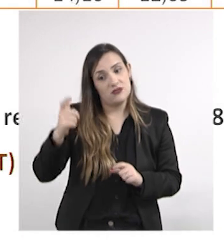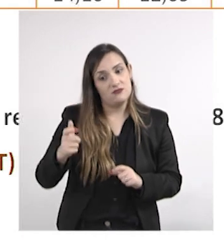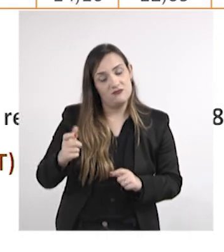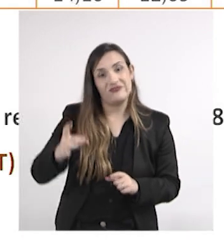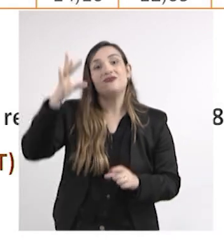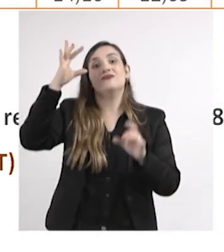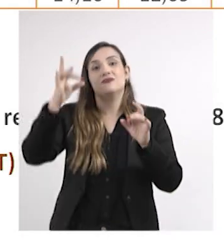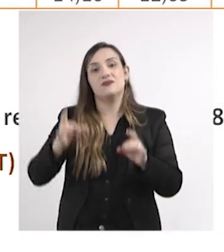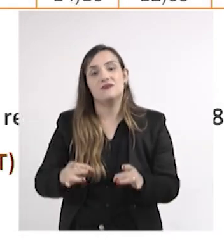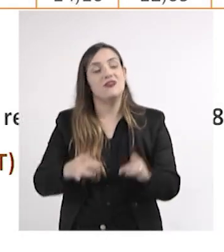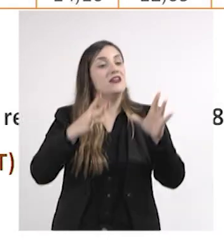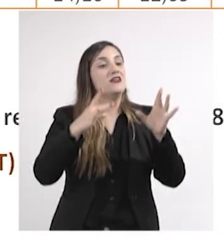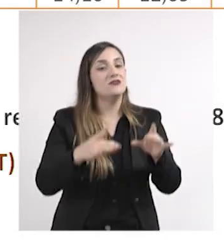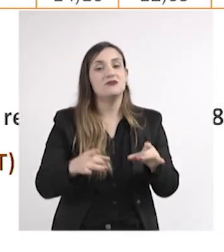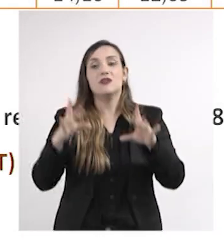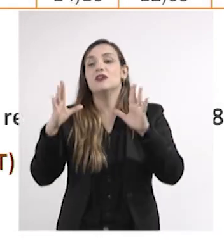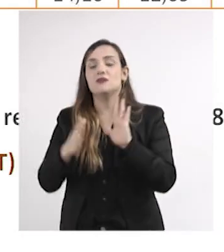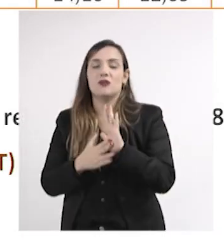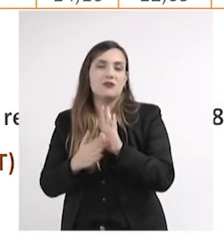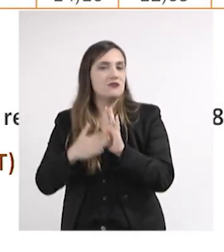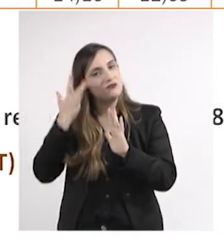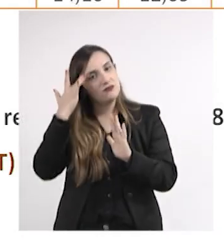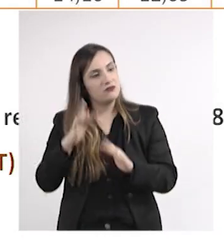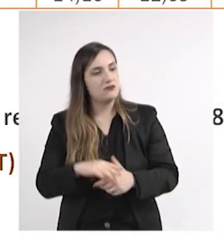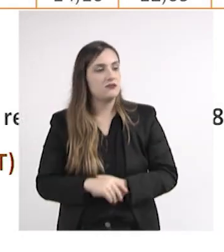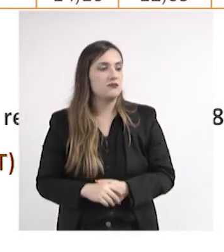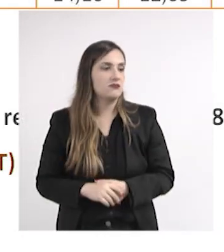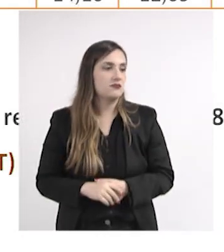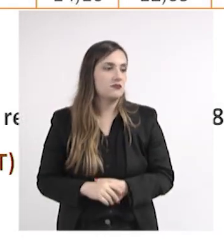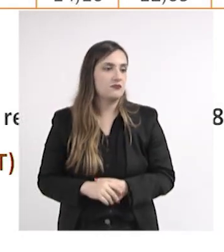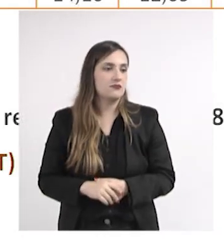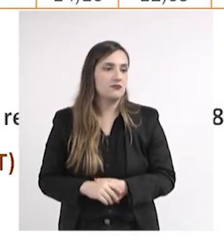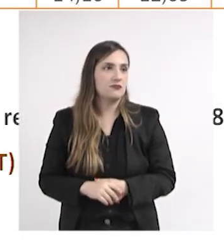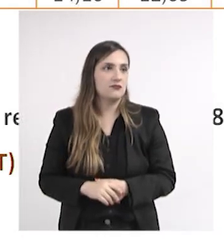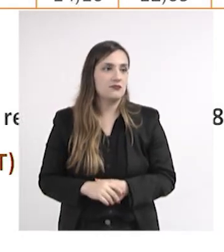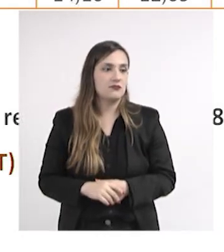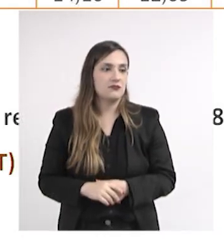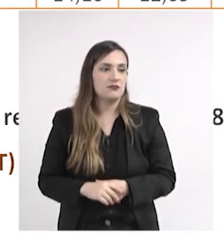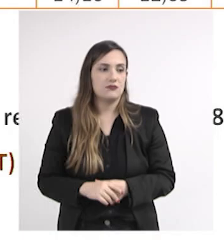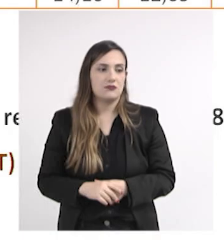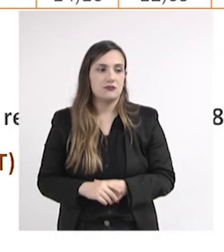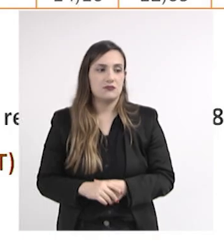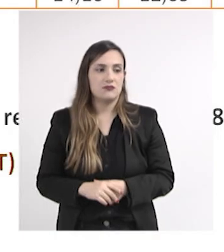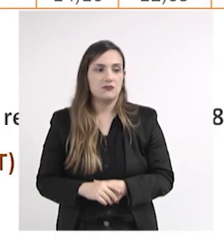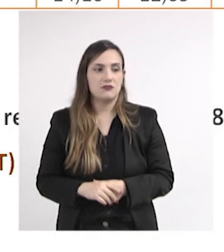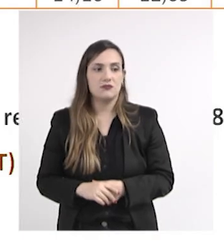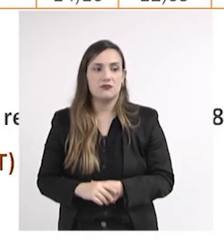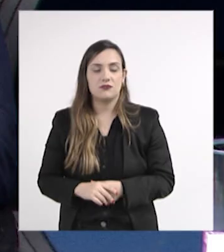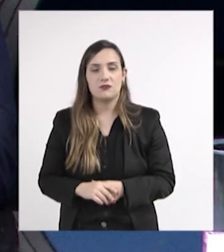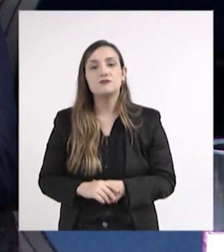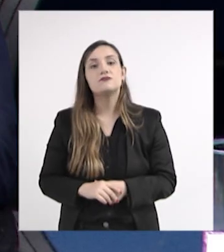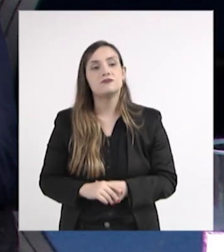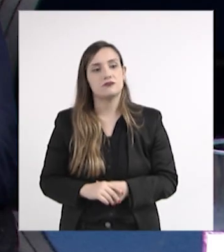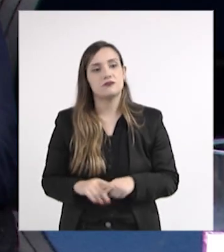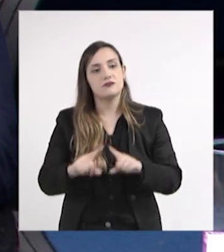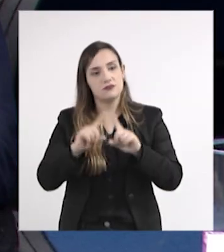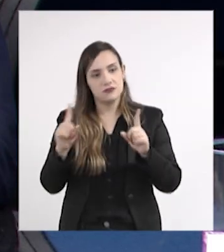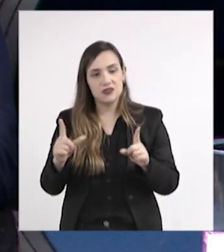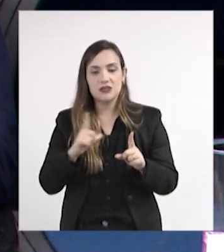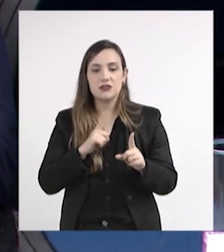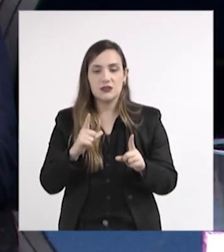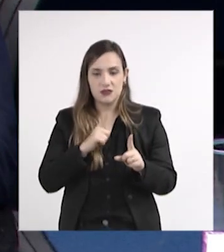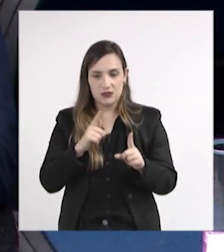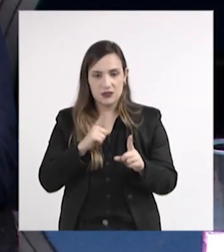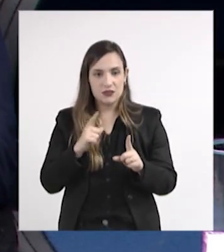propostas são desconhecidas neste momento, mas a nossa expectativa é de que existam significativos deságios a partir